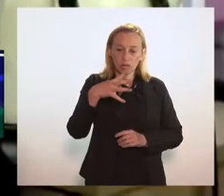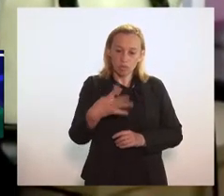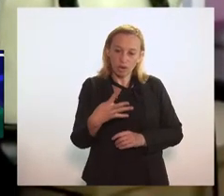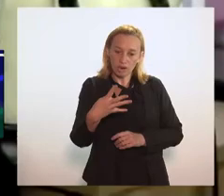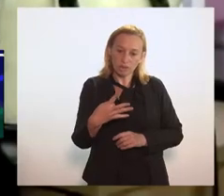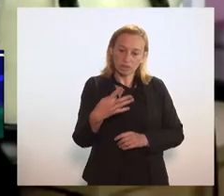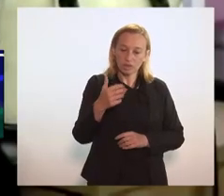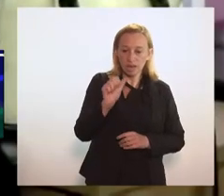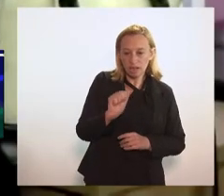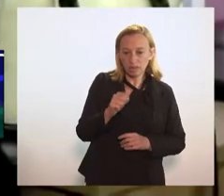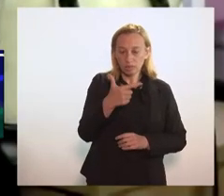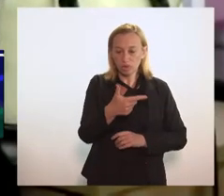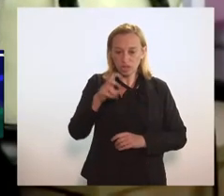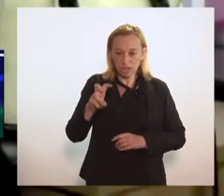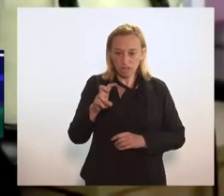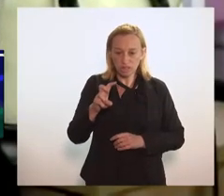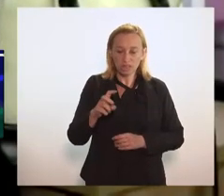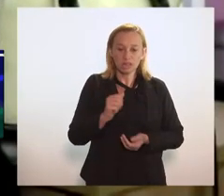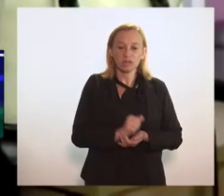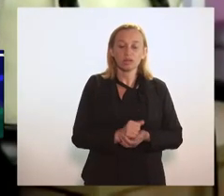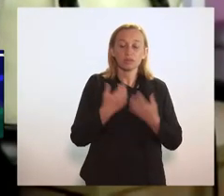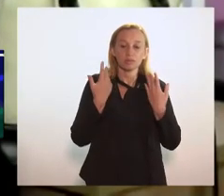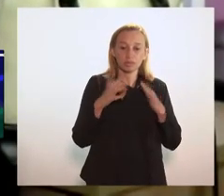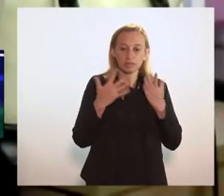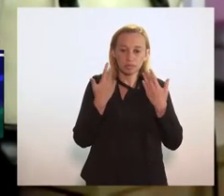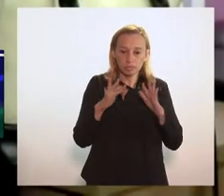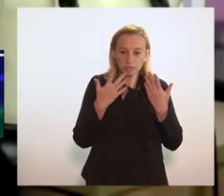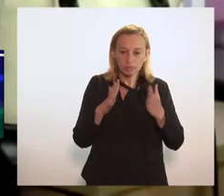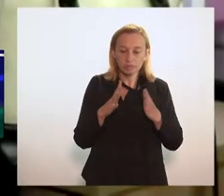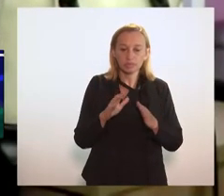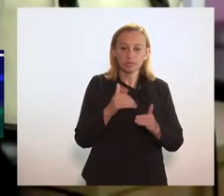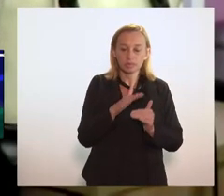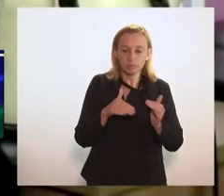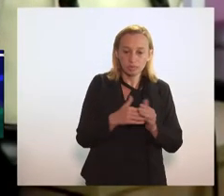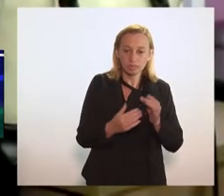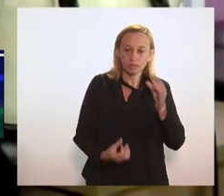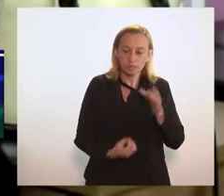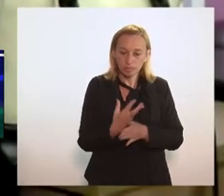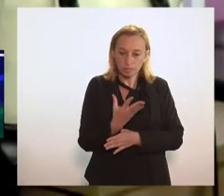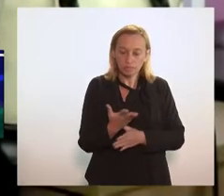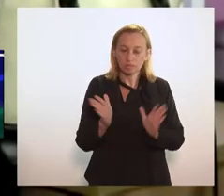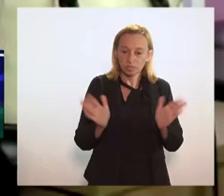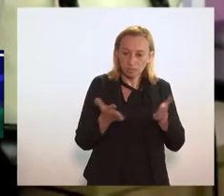de 2015, parabenizando aí os autores pela belíssima